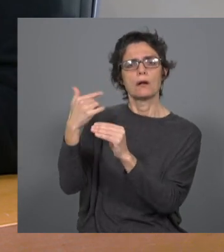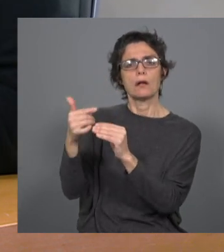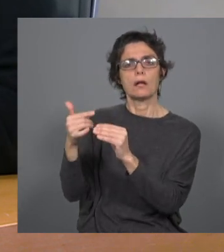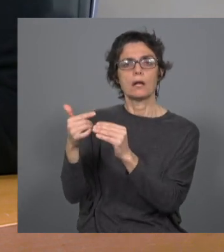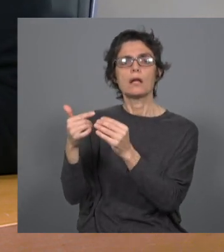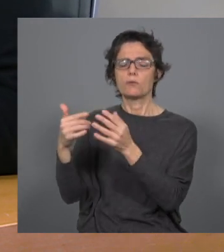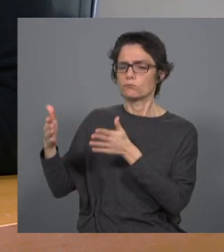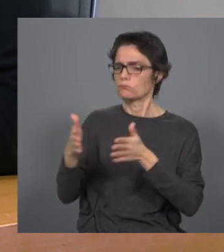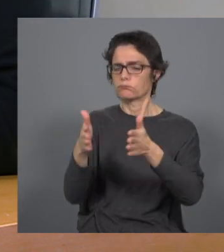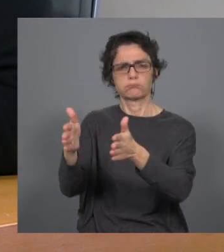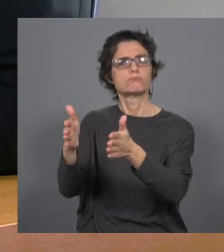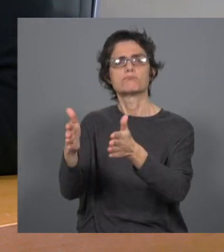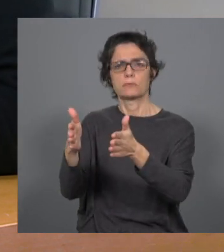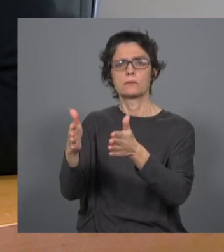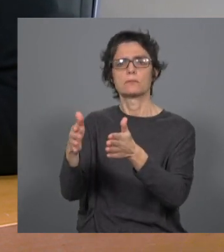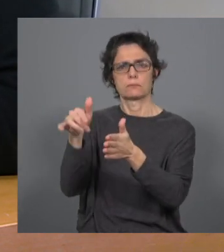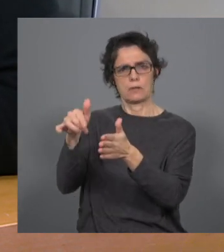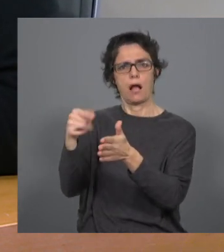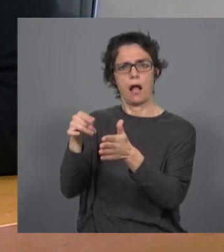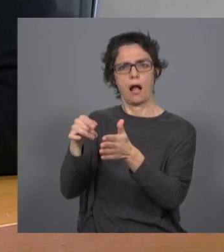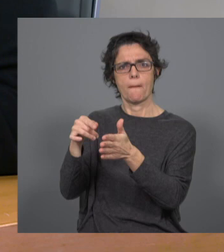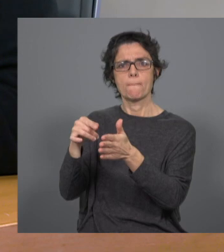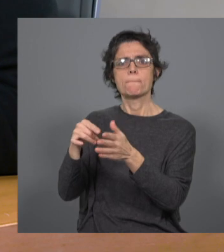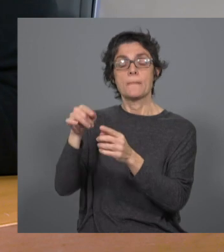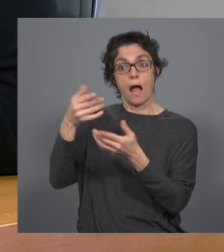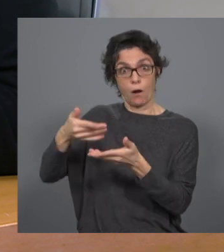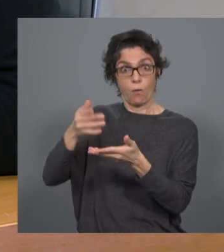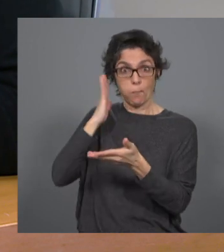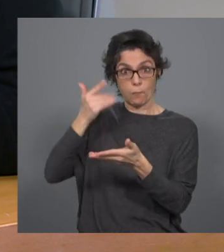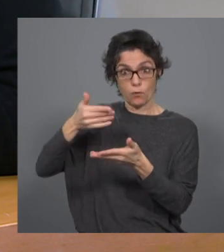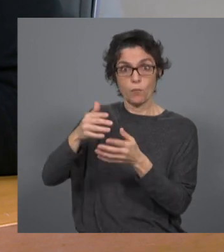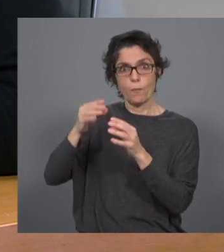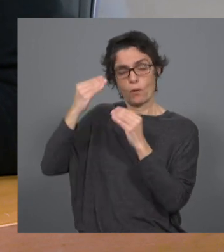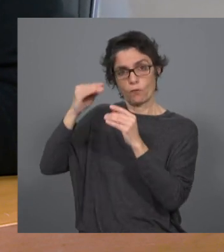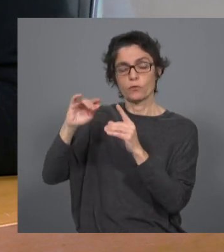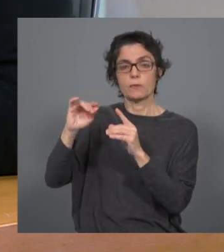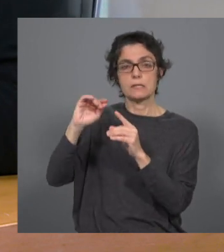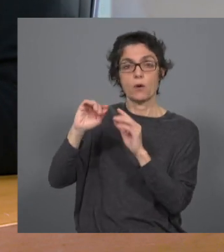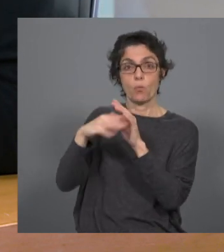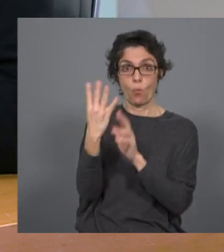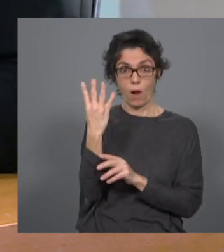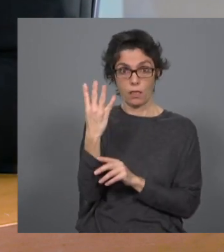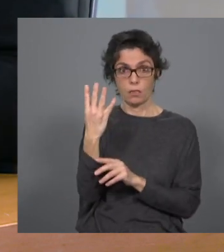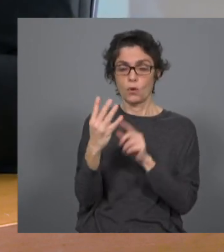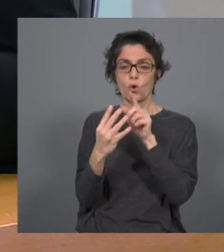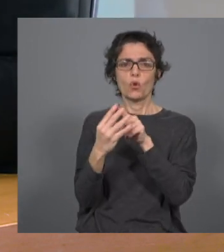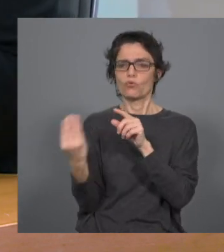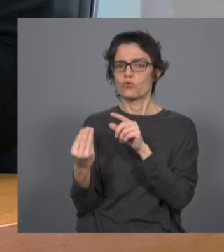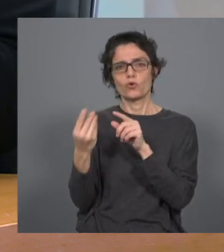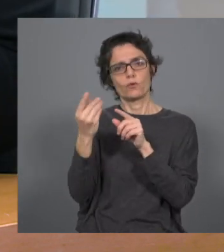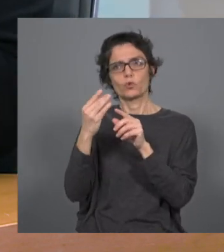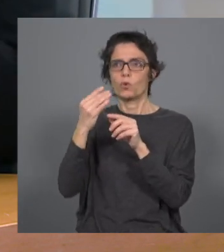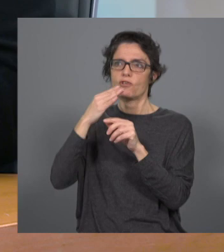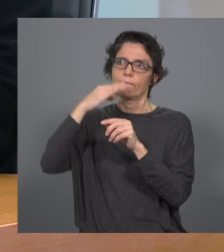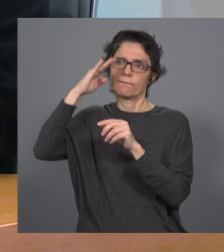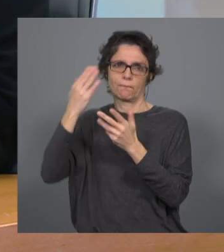num caminho de formação inicial. Neste momento estão quatro pessoas em formação inicial, 2 mais jovens e 2 mais velhas. E, portanto,